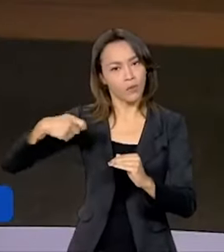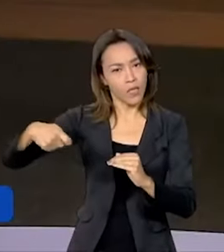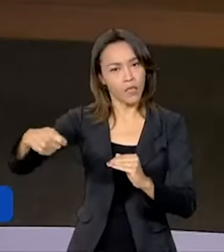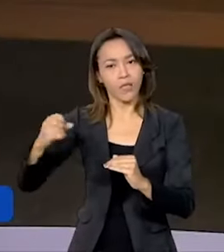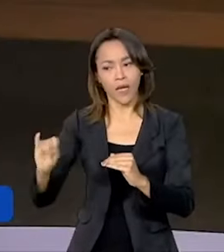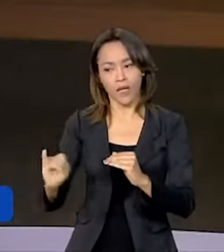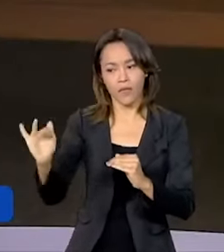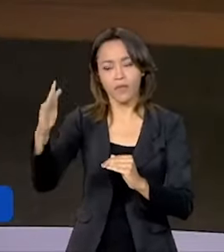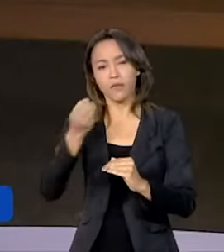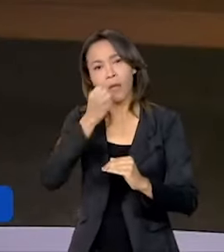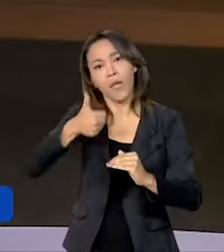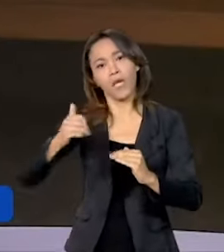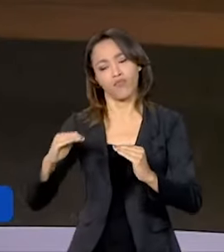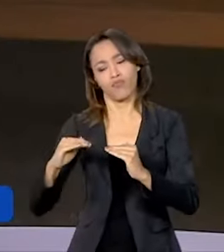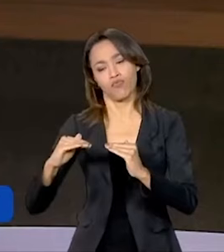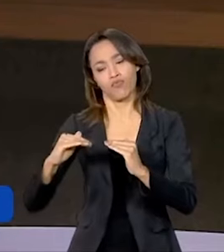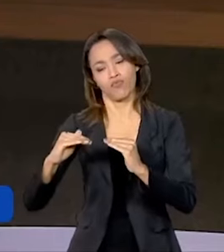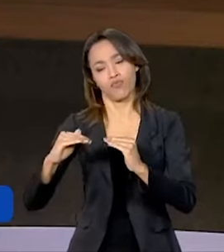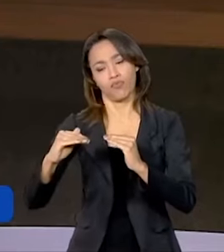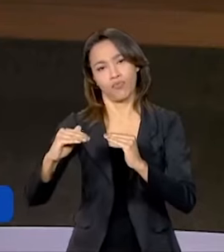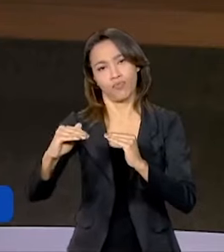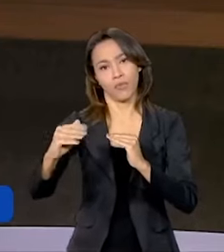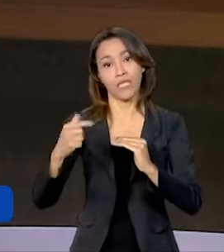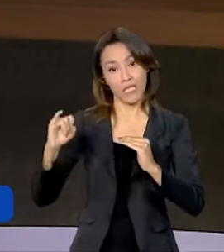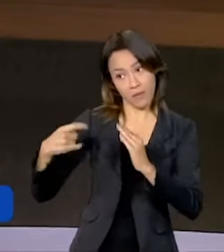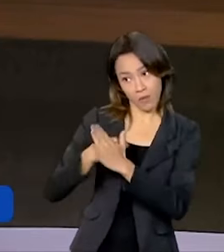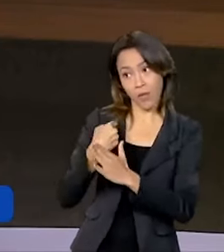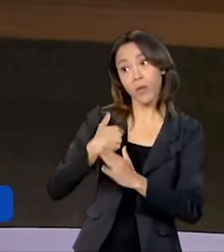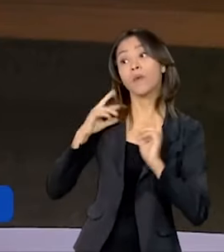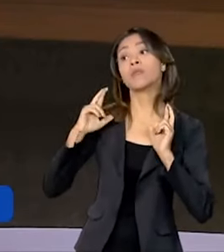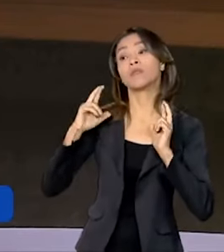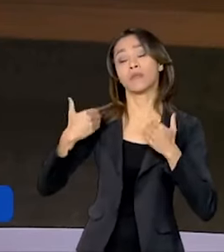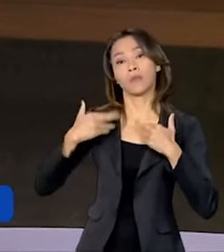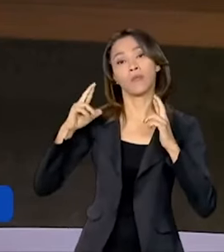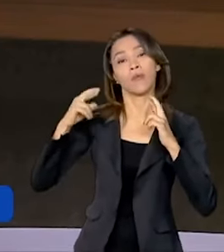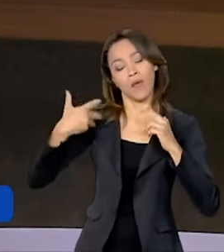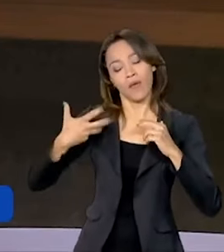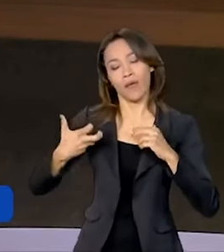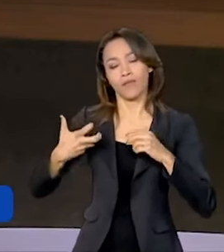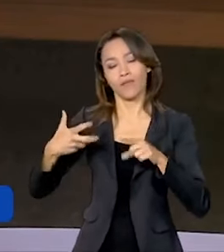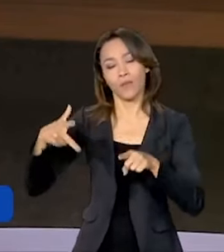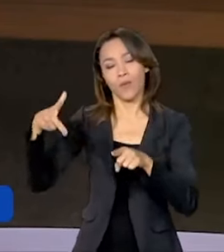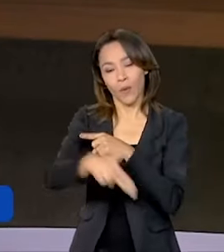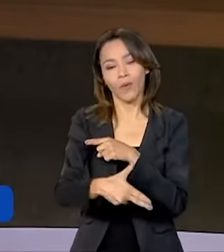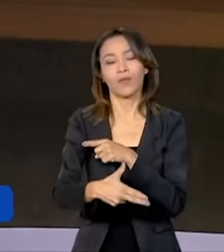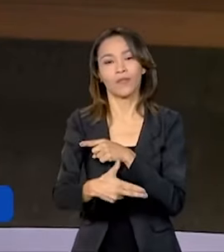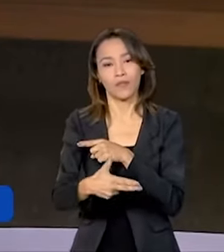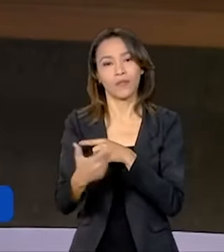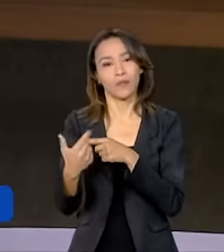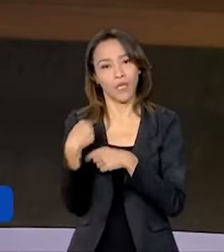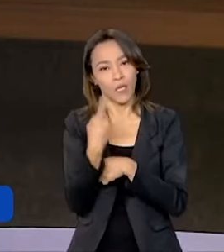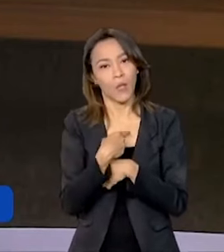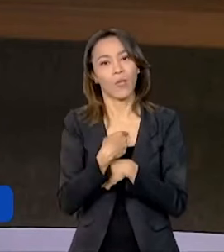a inflação se comportando bem então se você perguntar para mim o que eu espero eu espero um corte de juro hoje para